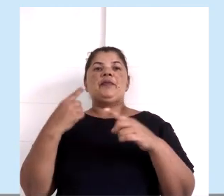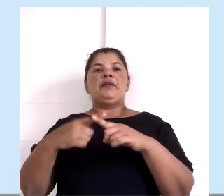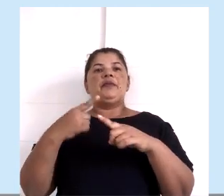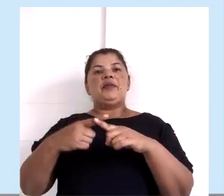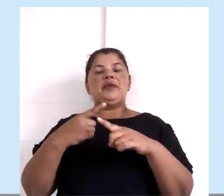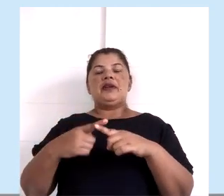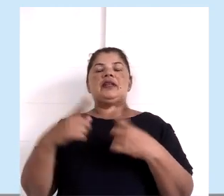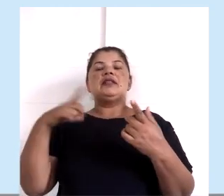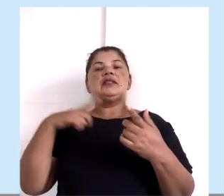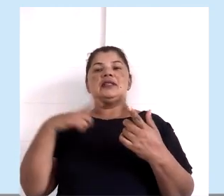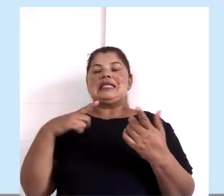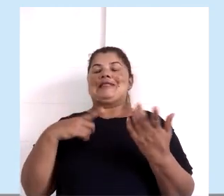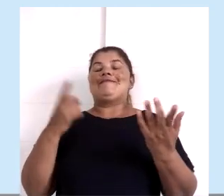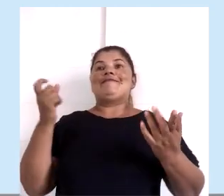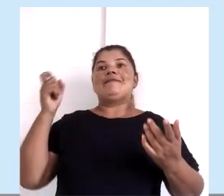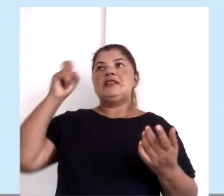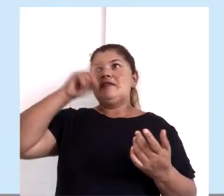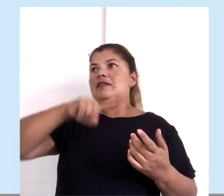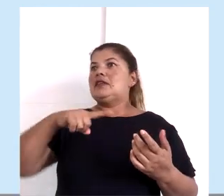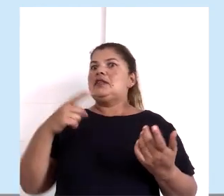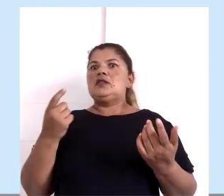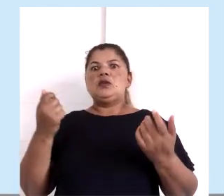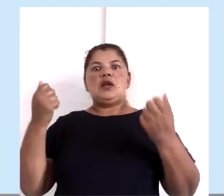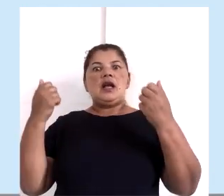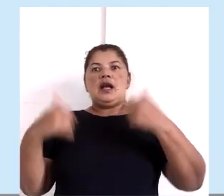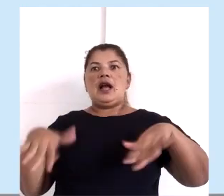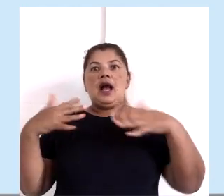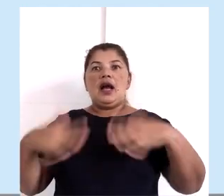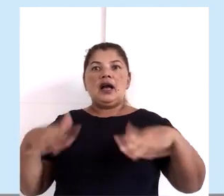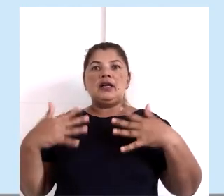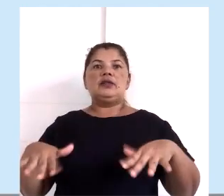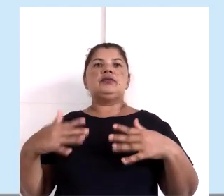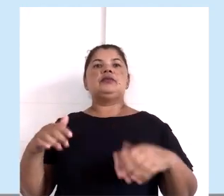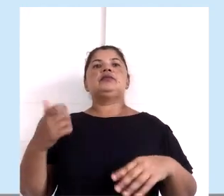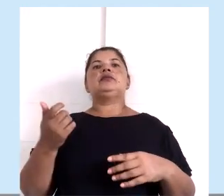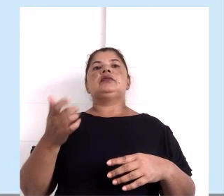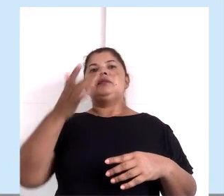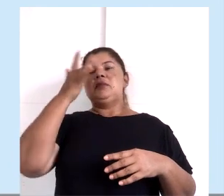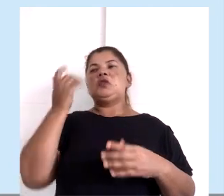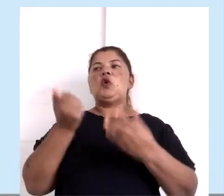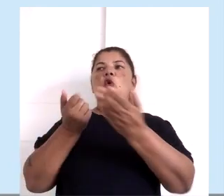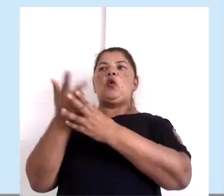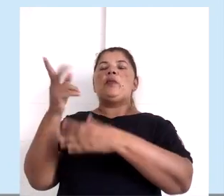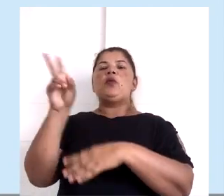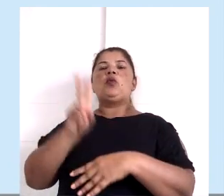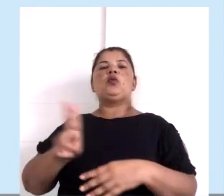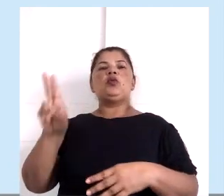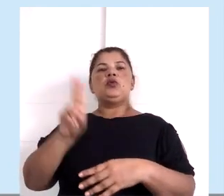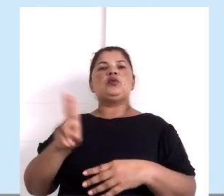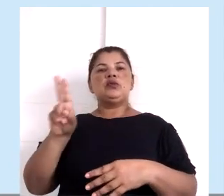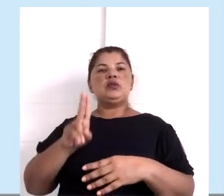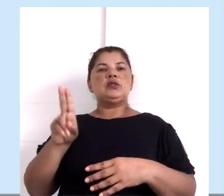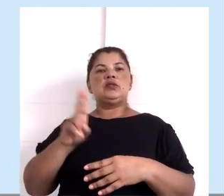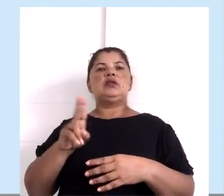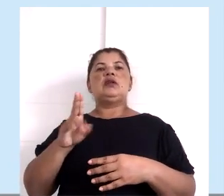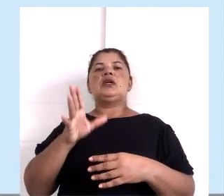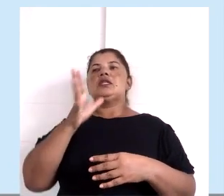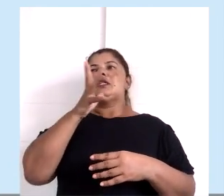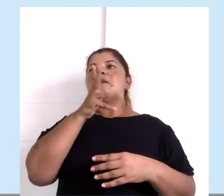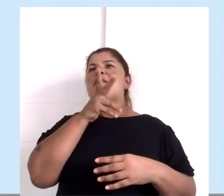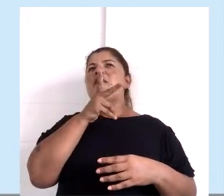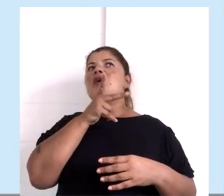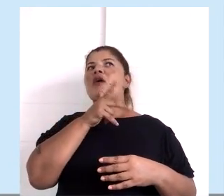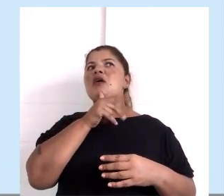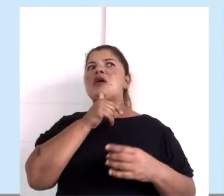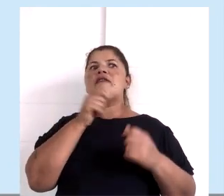Roupas era um artigo muito caro. Geralmente as pessoas compravam roupas usadas, demoravam muitas vezes dias para produzir